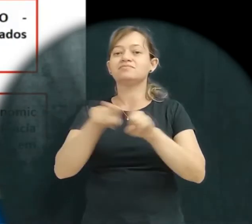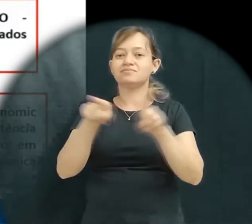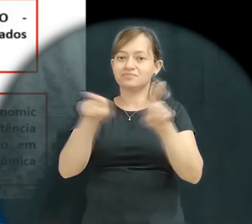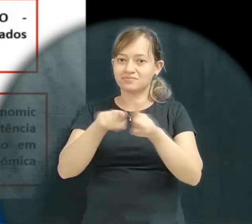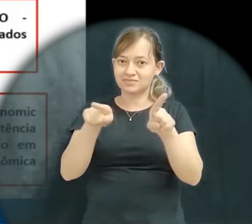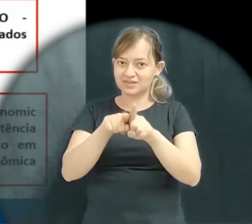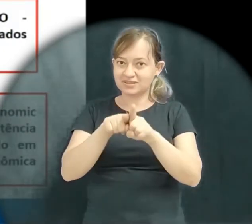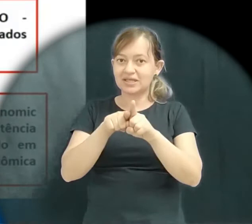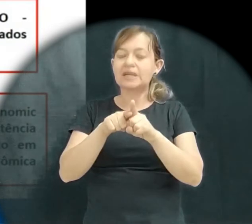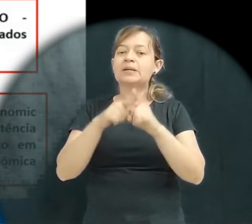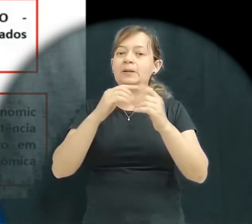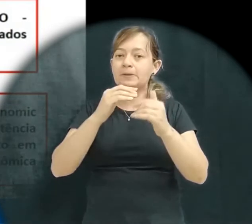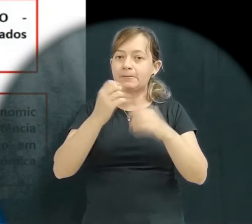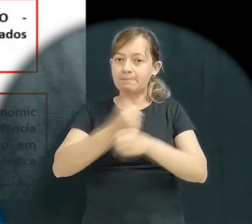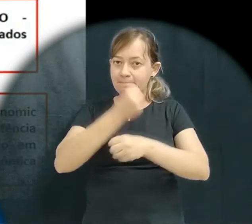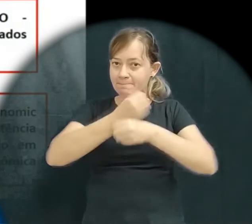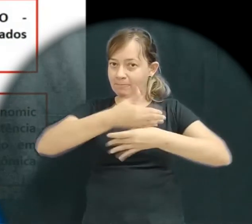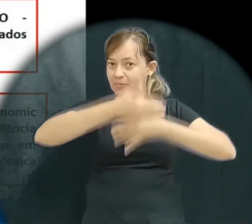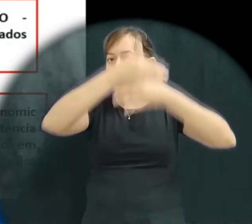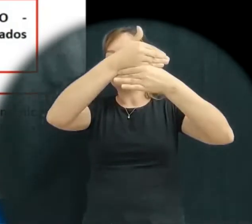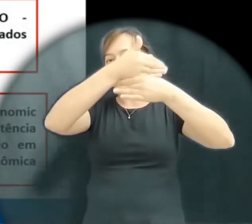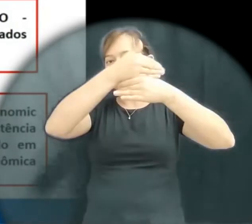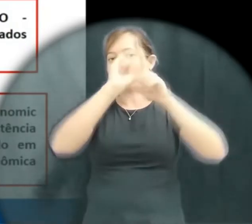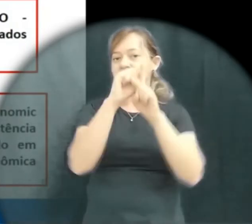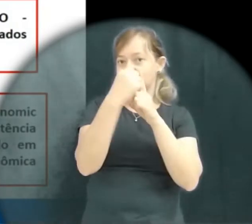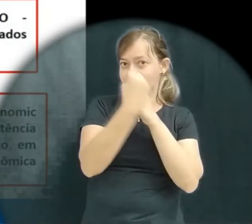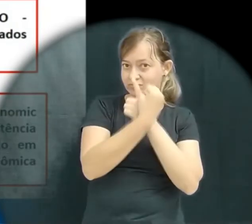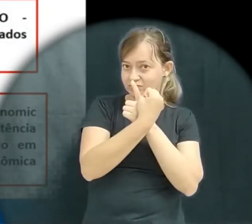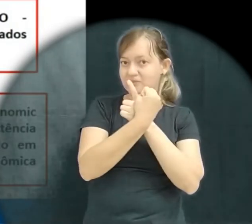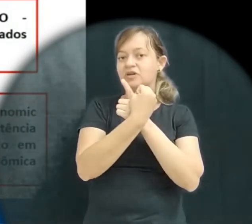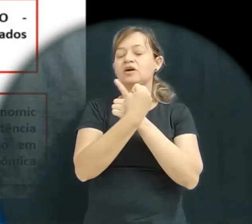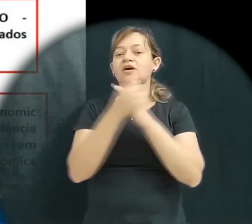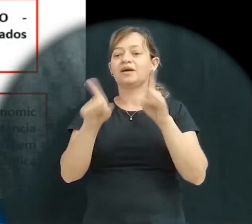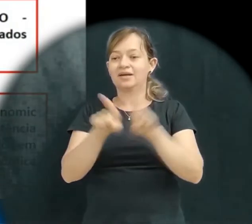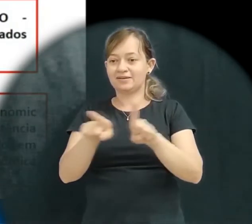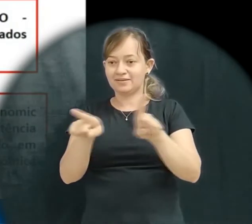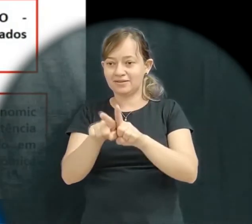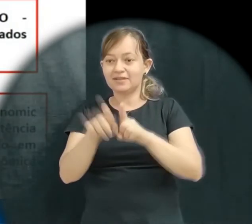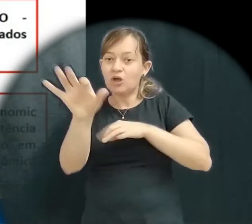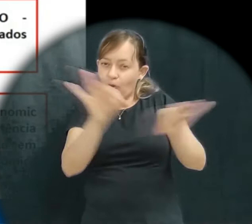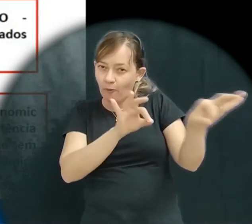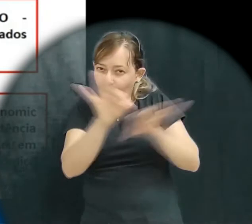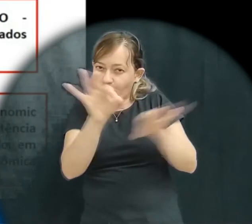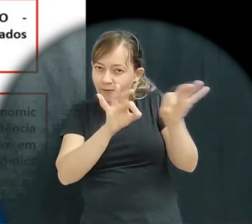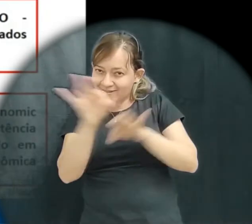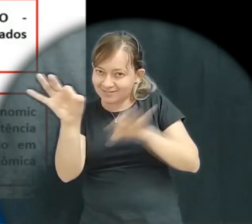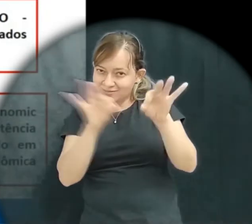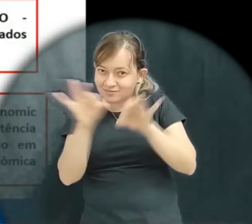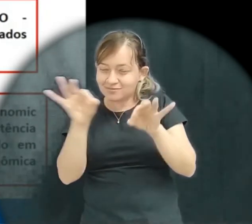agências e seus planos de reconstrução para as nações socialistas. Teve a Comiform, que era a organização